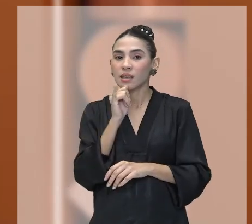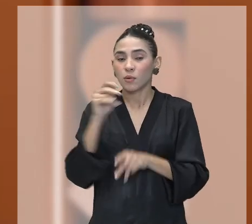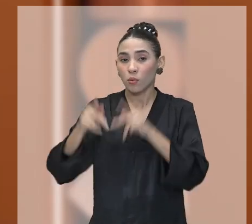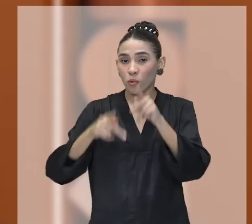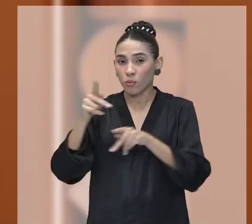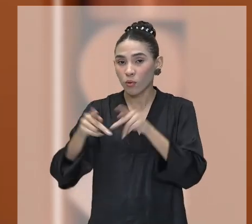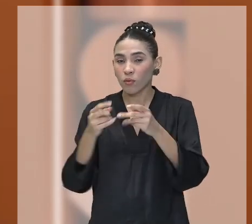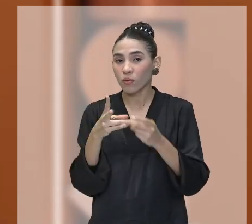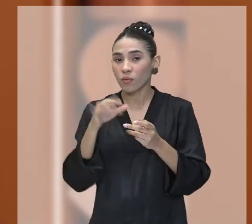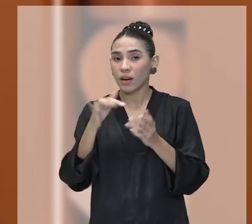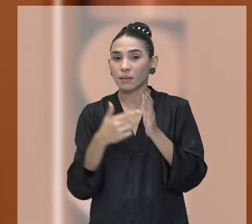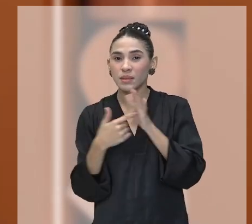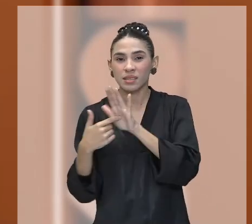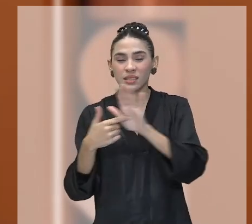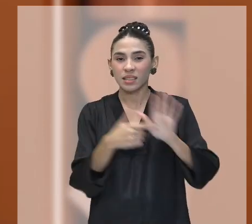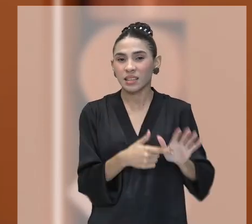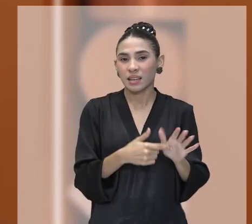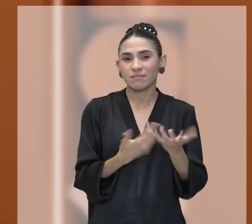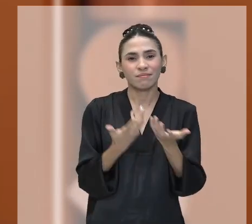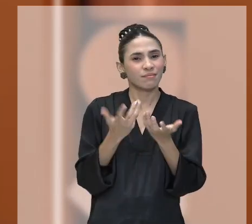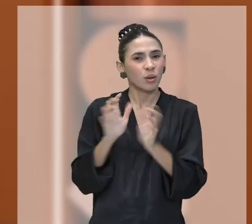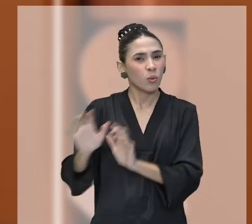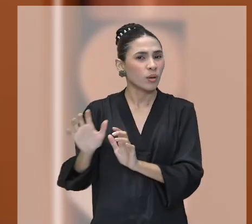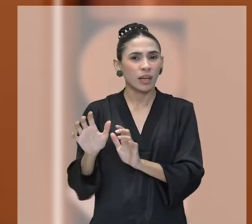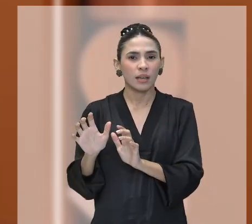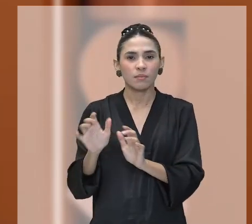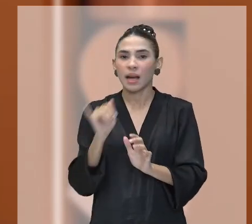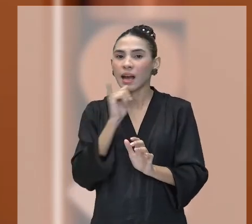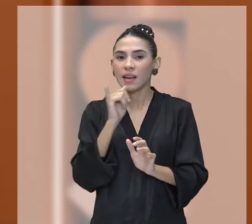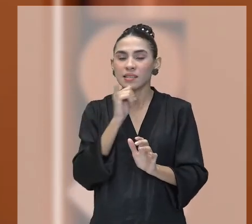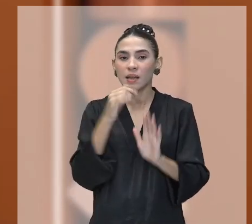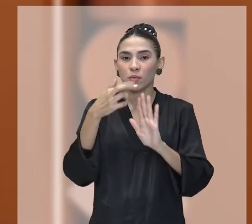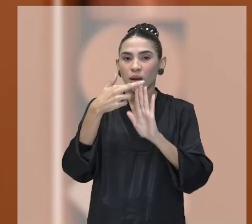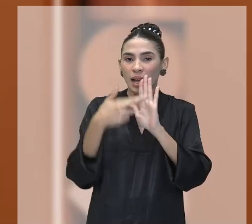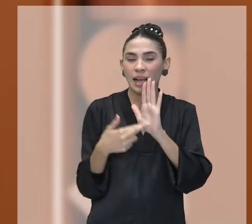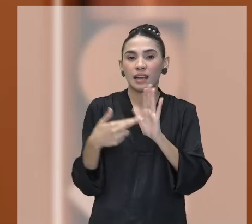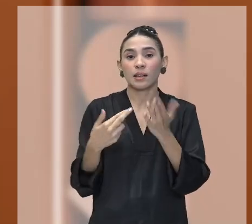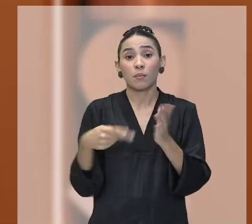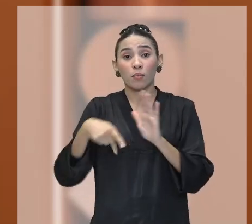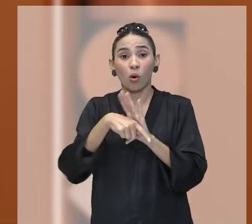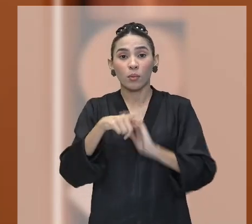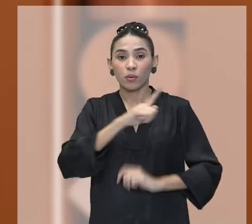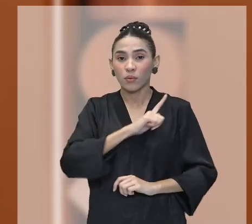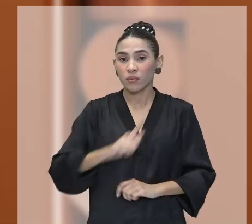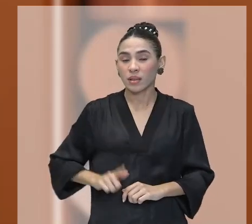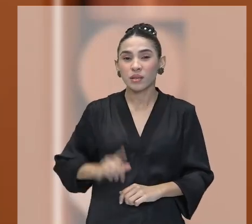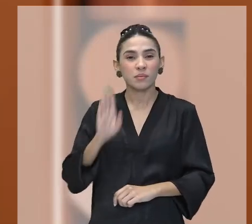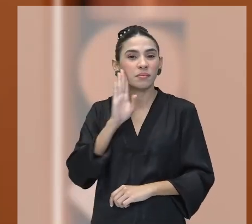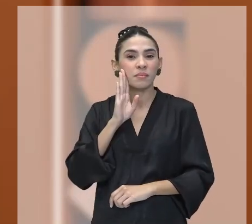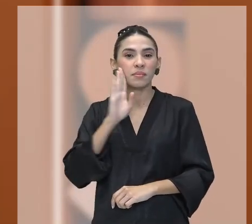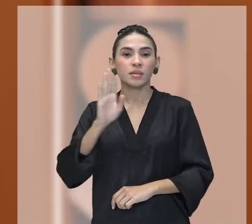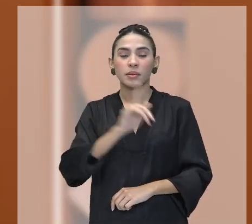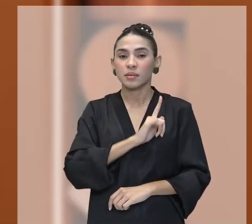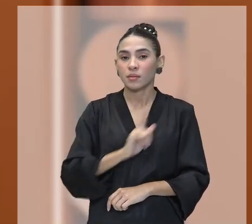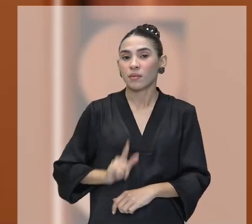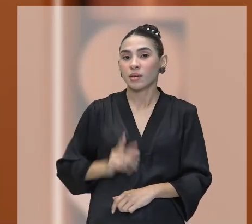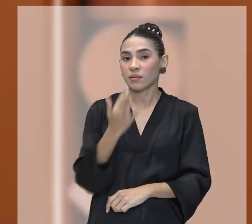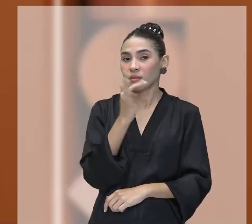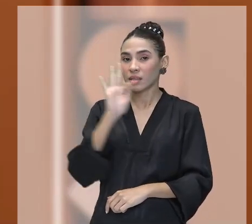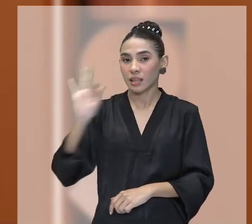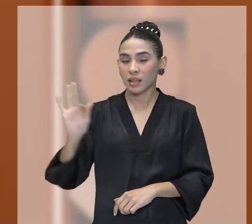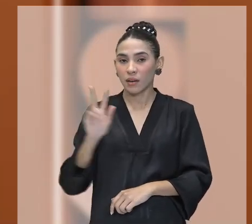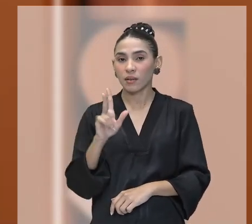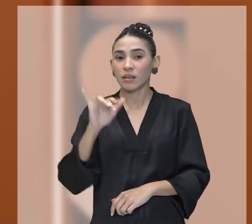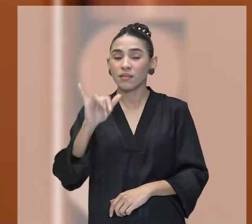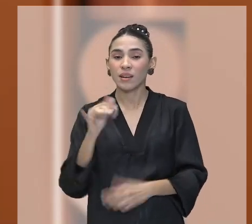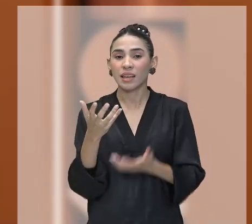vai mostrar que ela está insatisfeita com as medidas governamentais, principalmente do governo federal. E nesse contexto eles vão querer